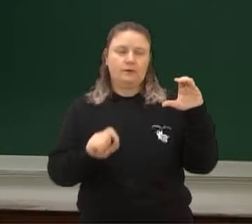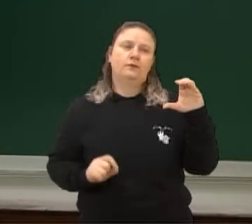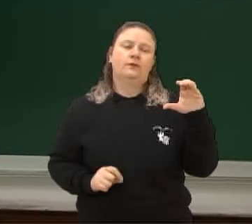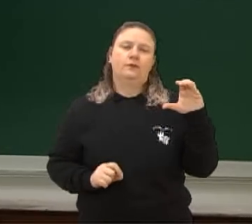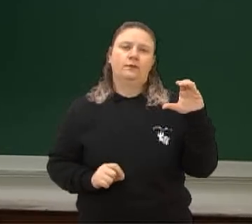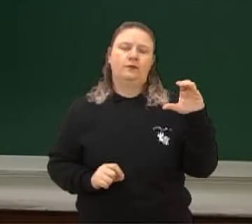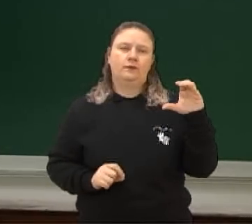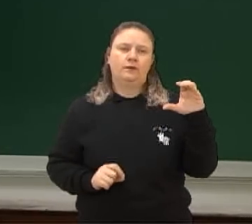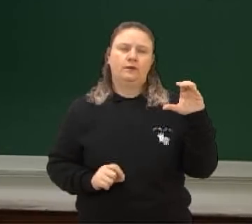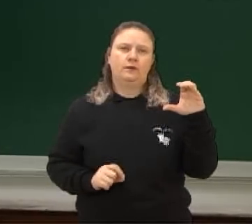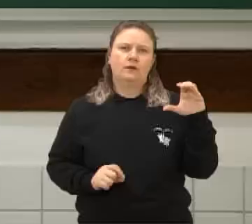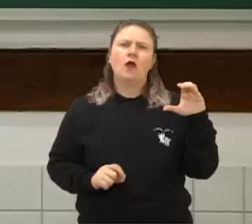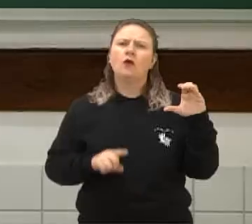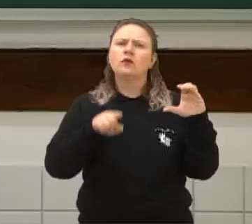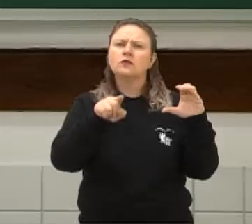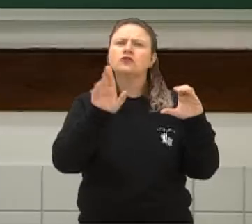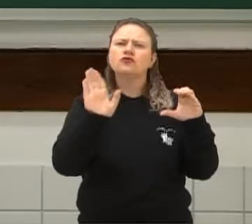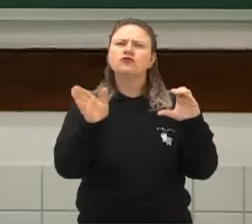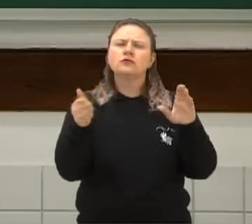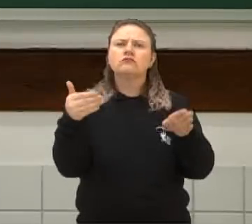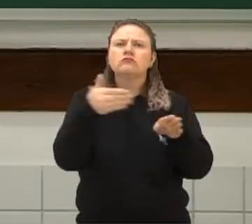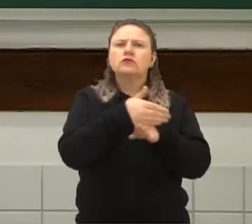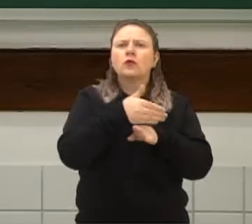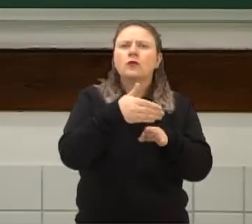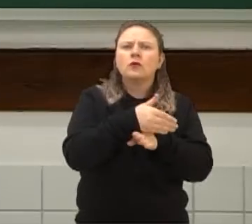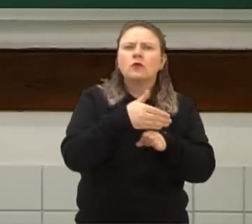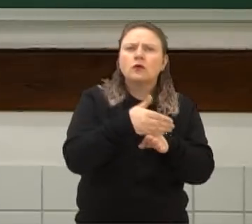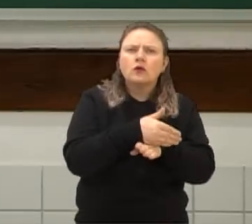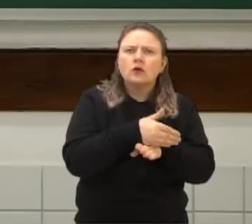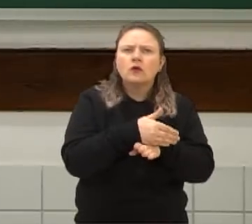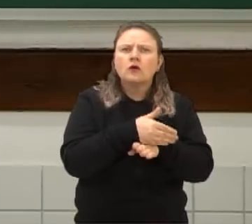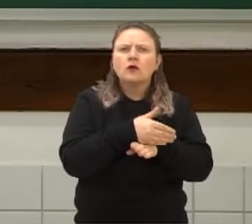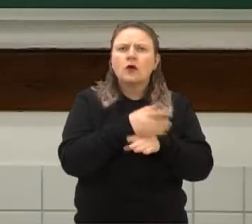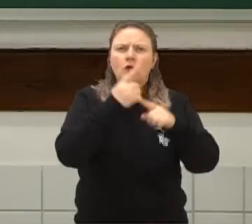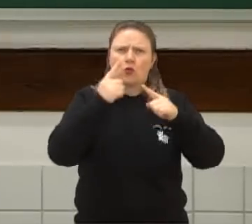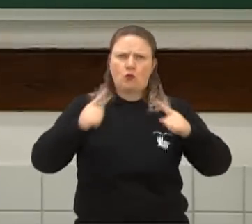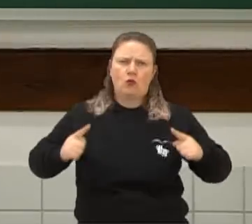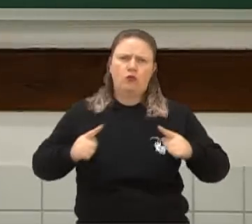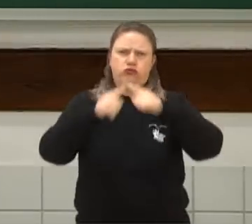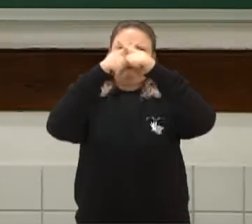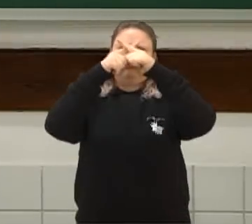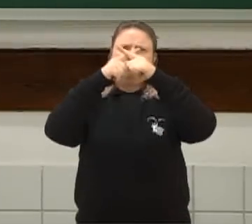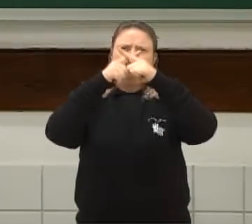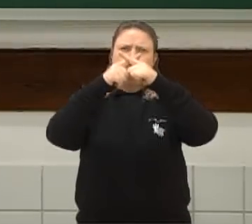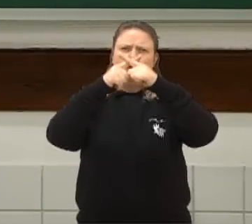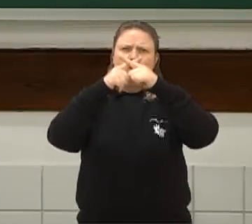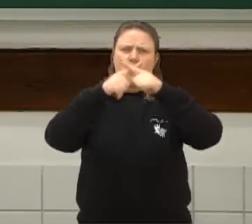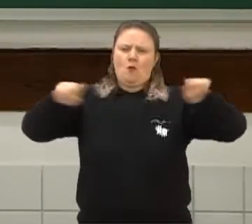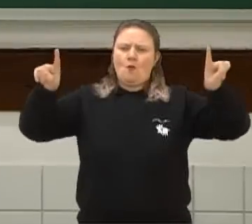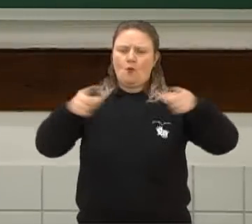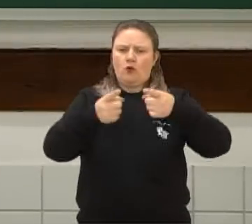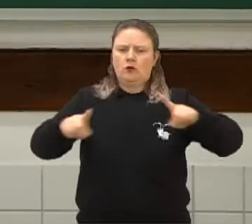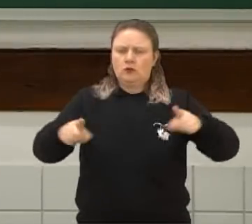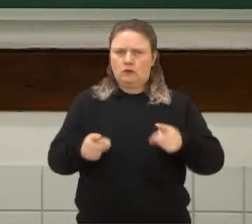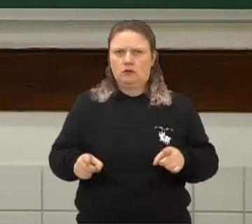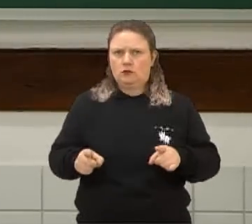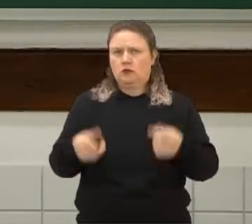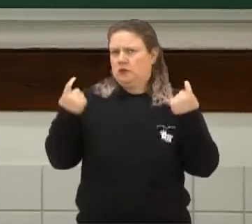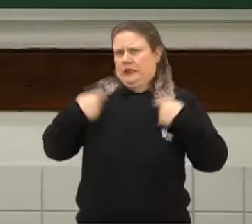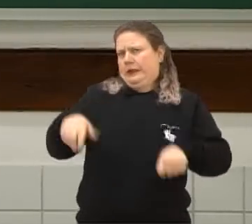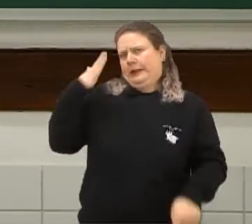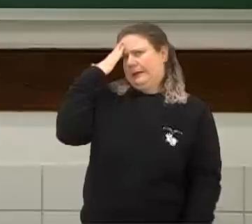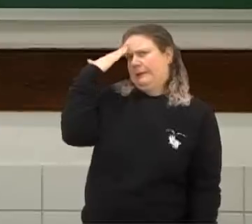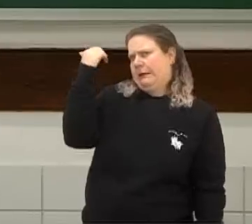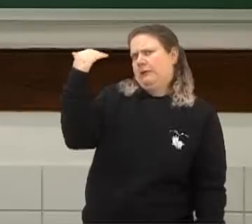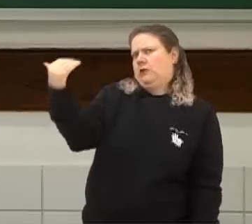singing competition? Você já participou alguma vez na vida de uma competição de música? Não precisa ser uma competição famosa, tipo